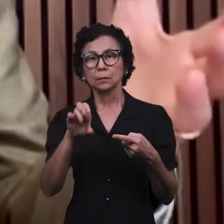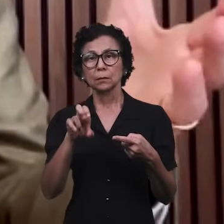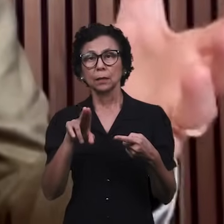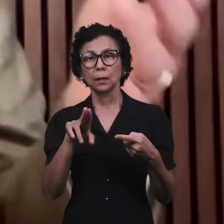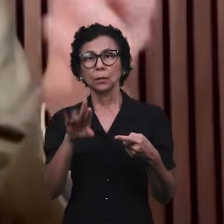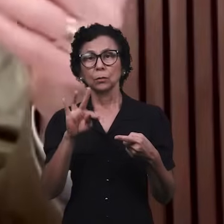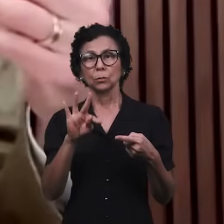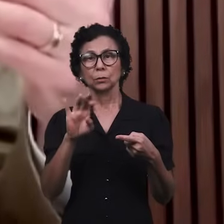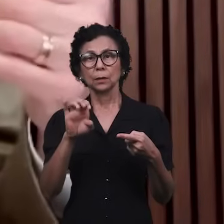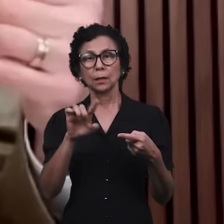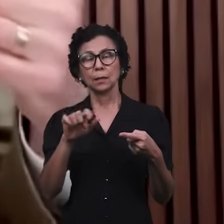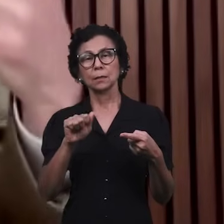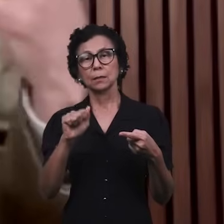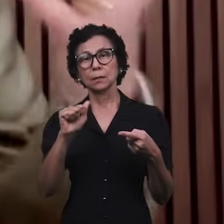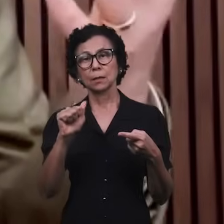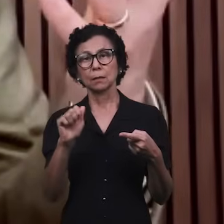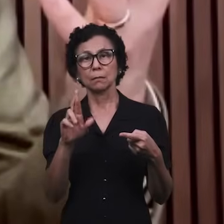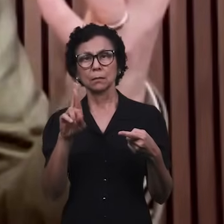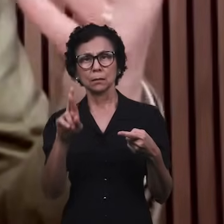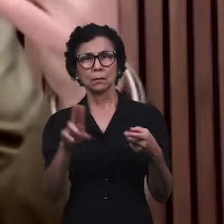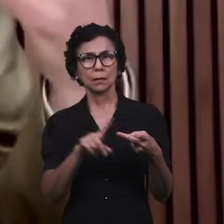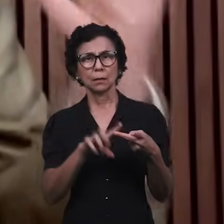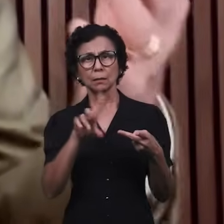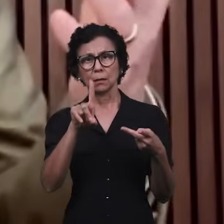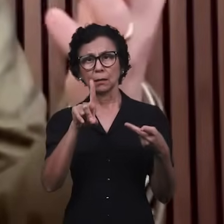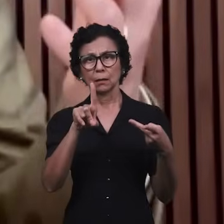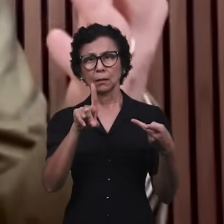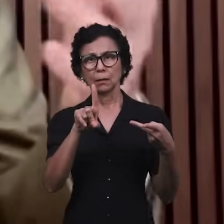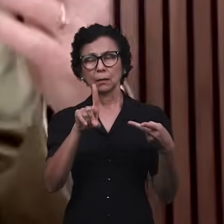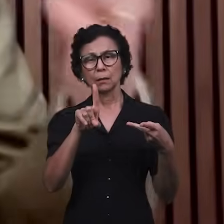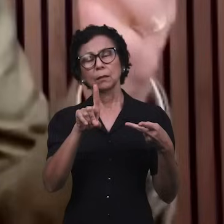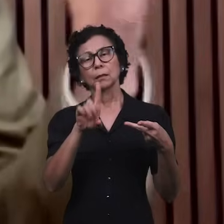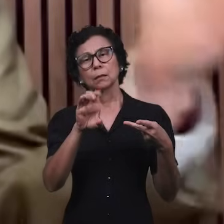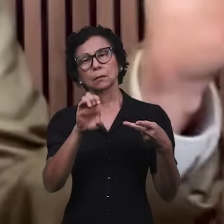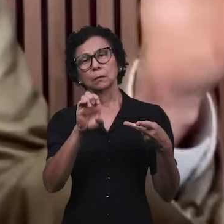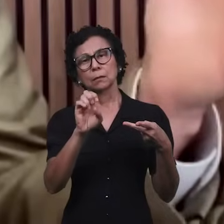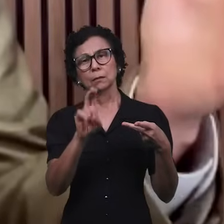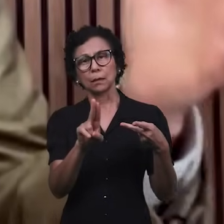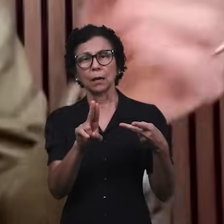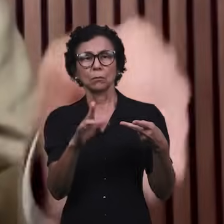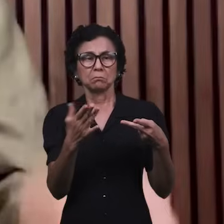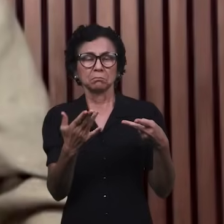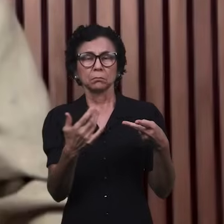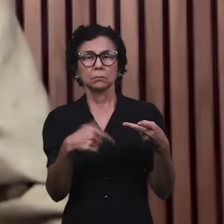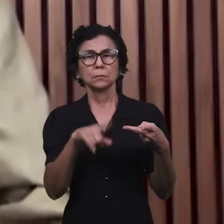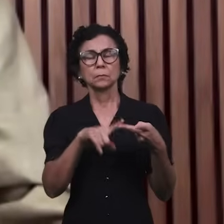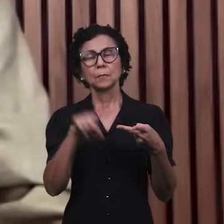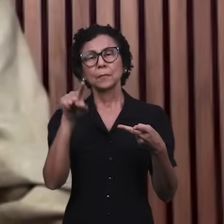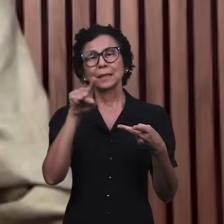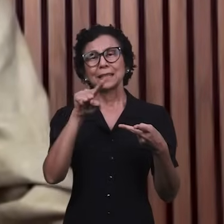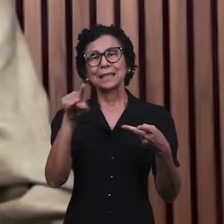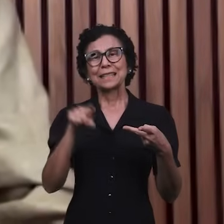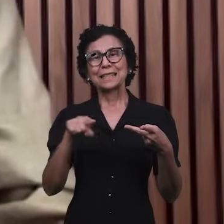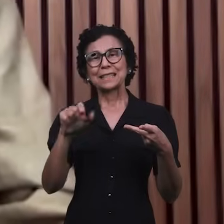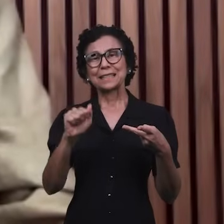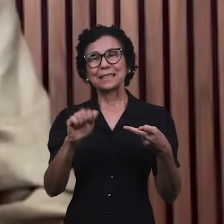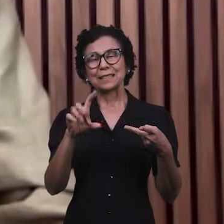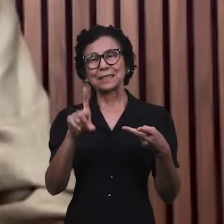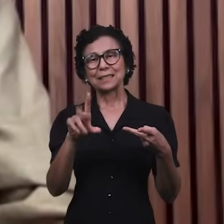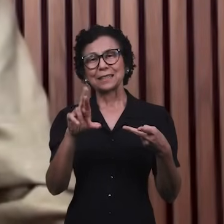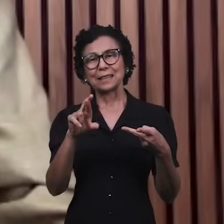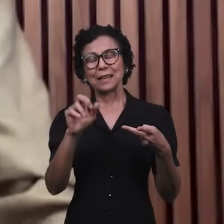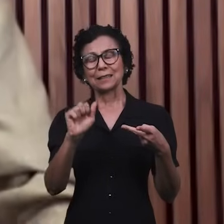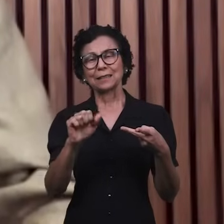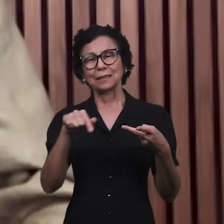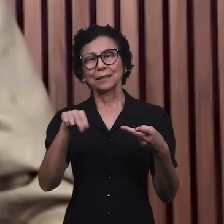Beltesazar, né, que significa Bel, protege a minha vida. Bel era uma divindade babilônica.